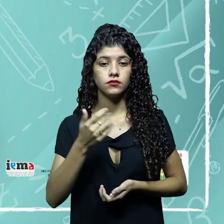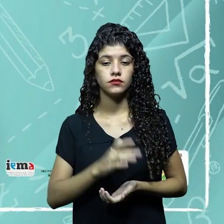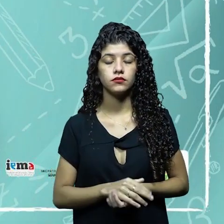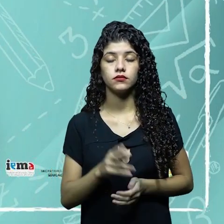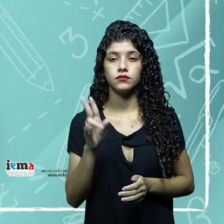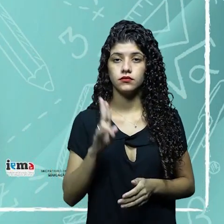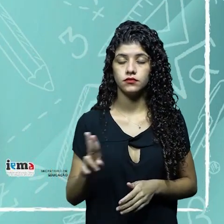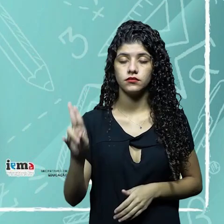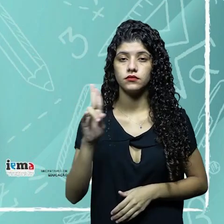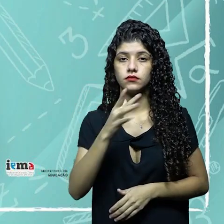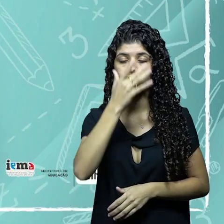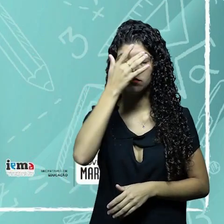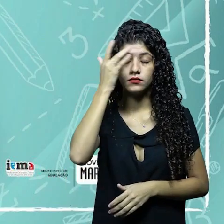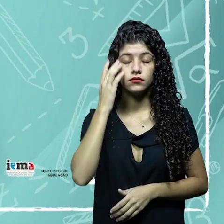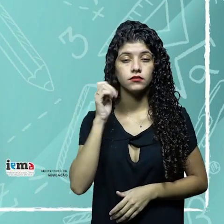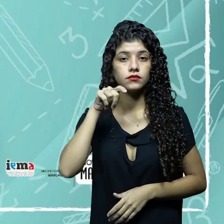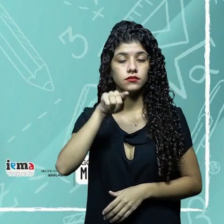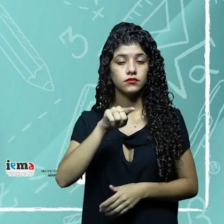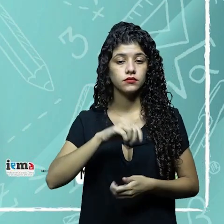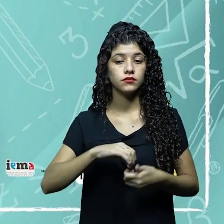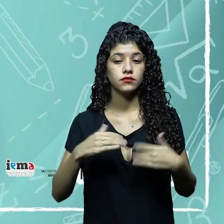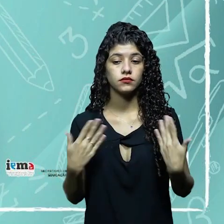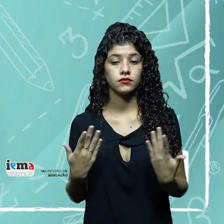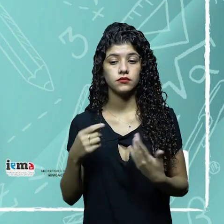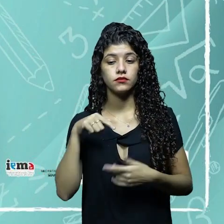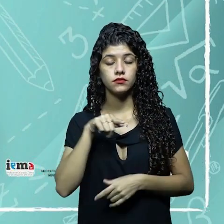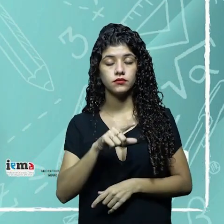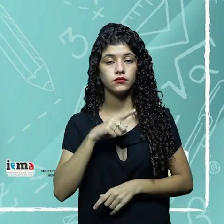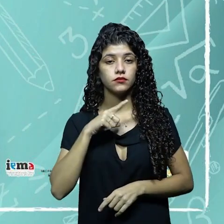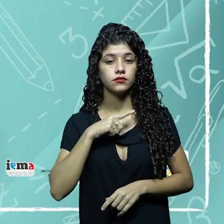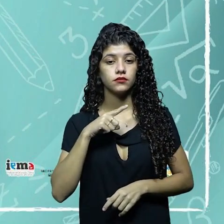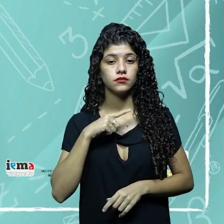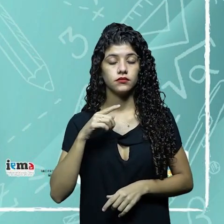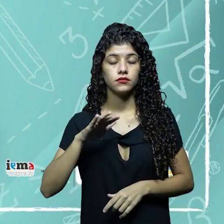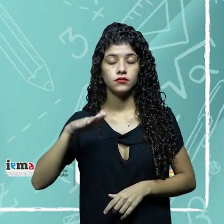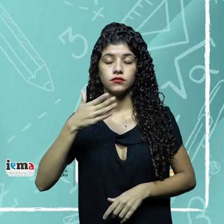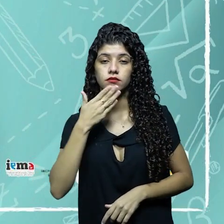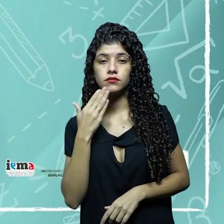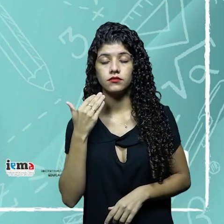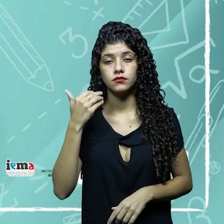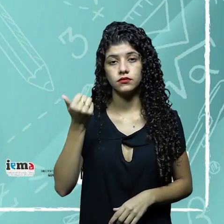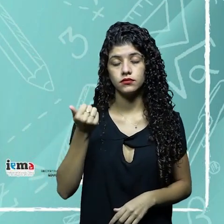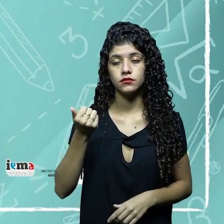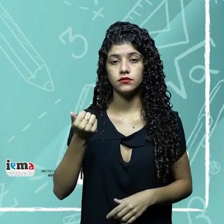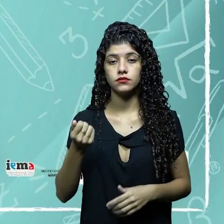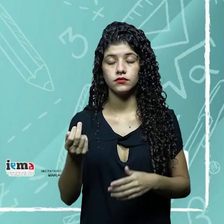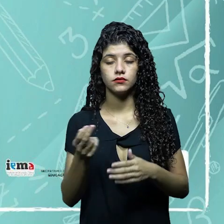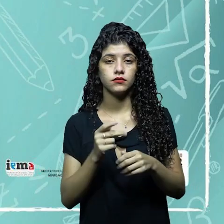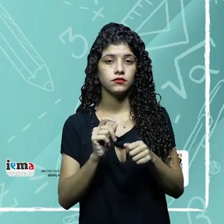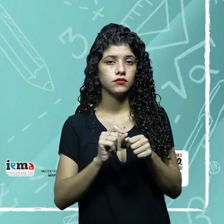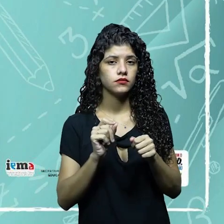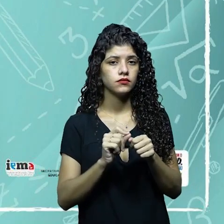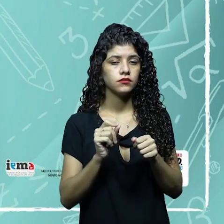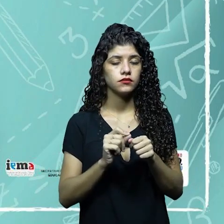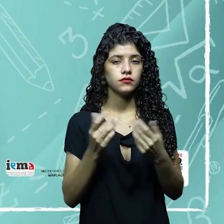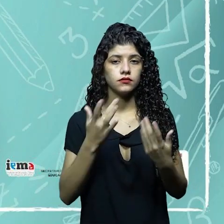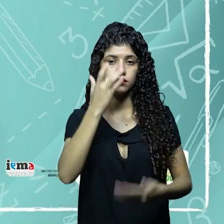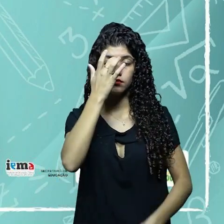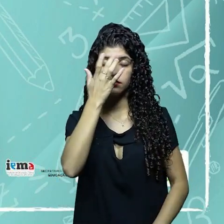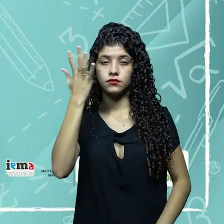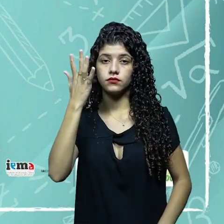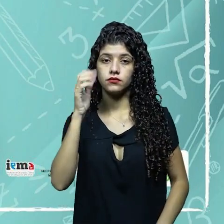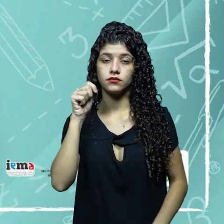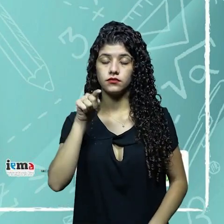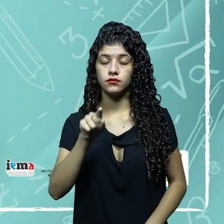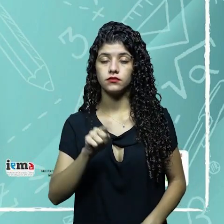Então, você encontrando uma outra forma de fazer os teus trabalhos, que facilita, que for mais rápido.